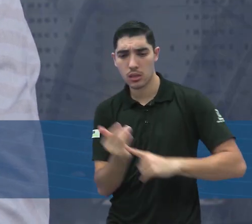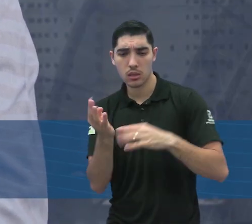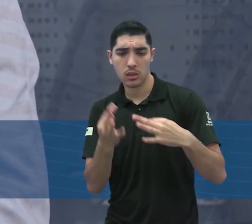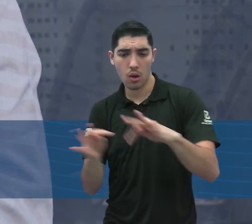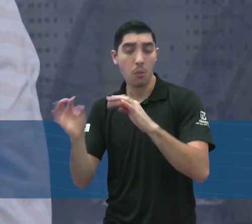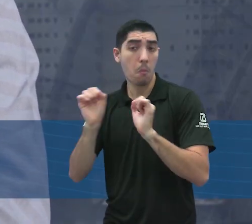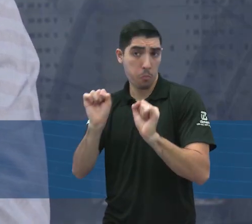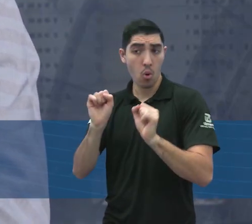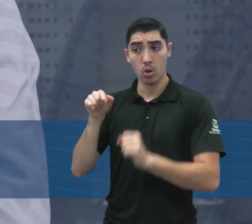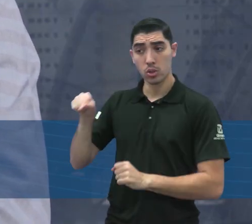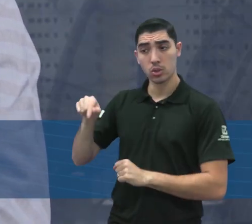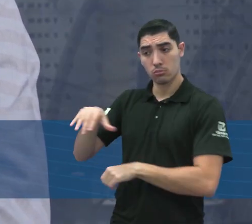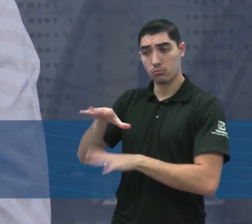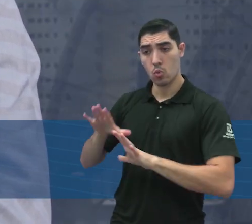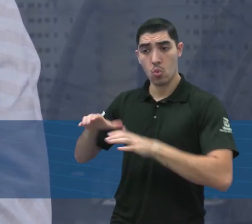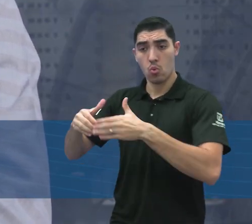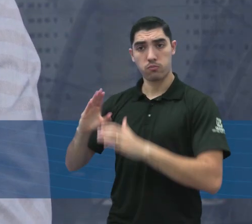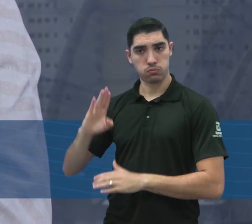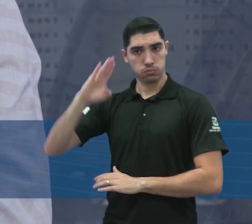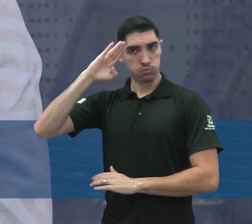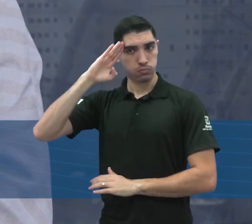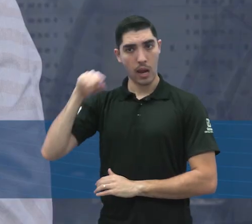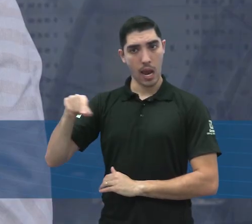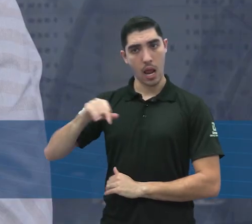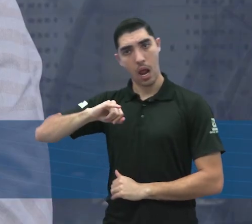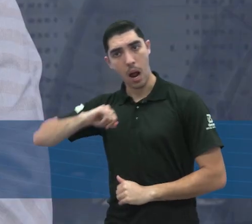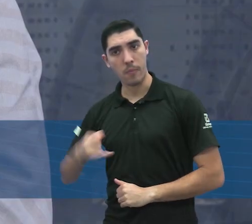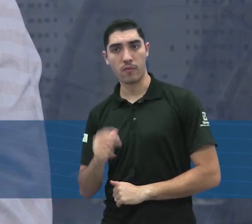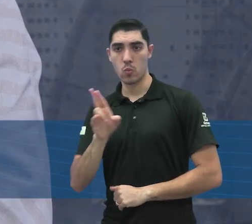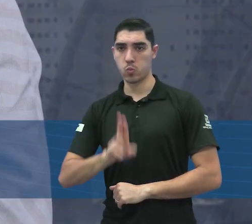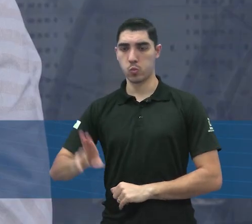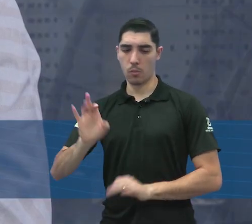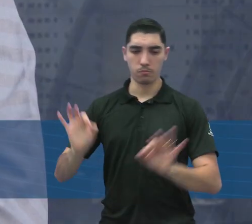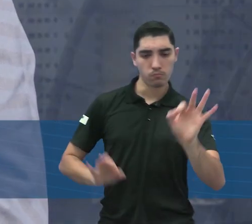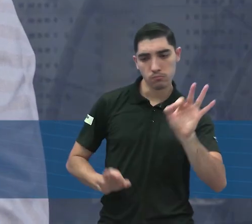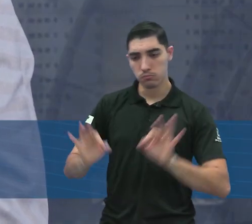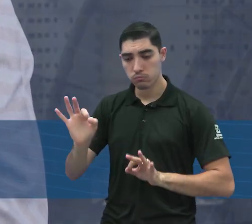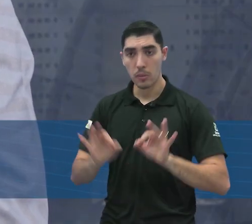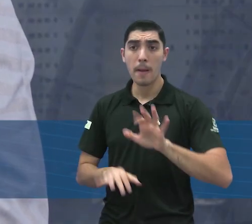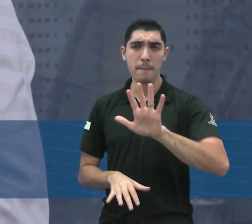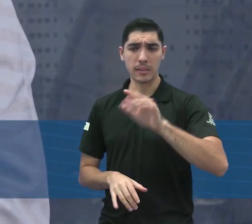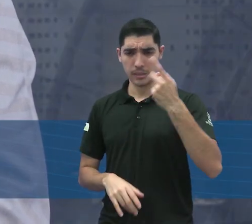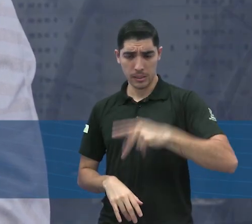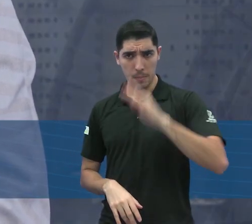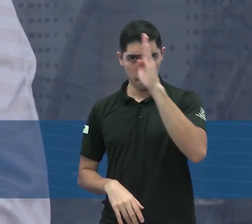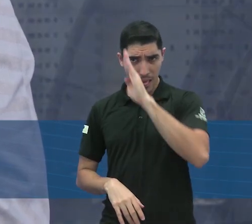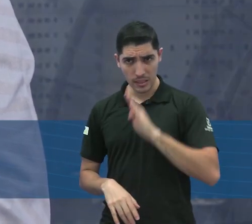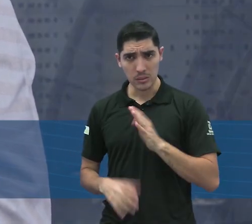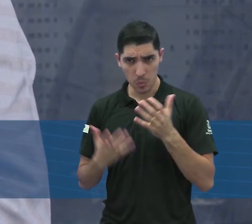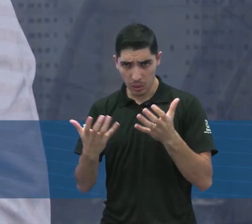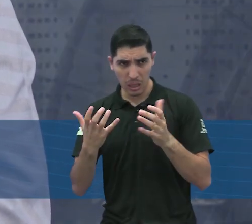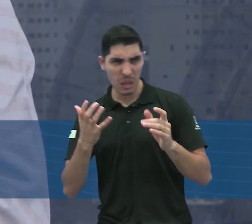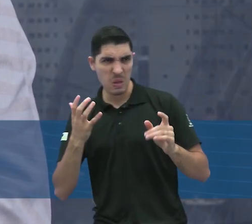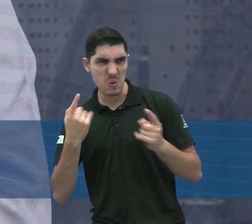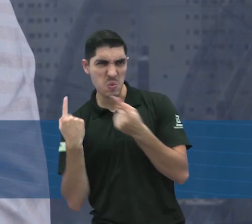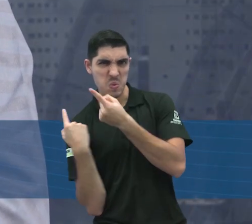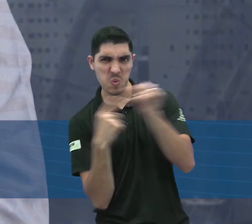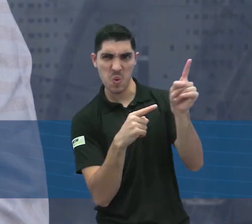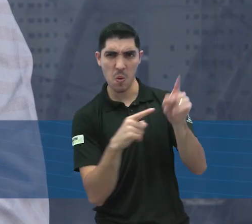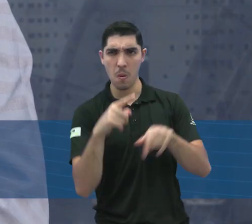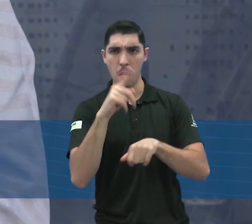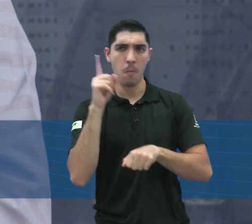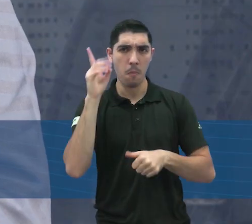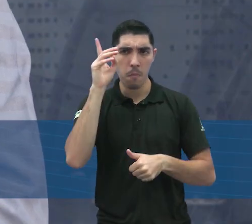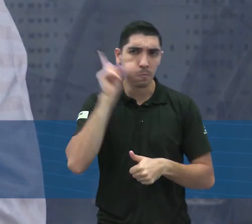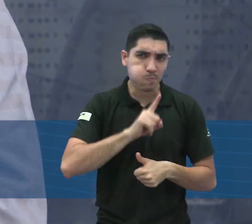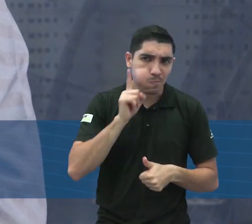de alguma maneira. A grande questão é que o Brasil ele não se mostra como uma ameaça aos Estados Unidos ou a qualquer outro